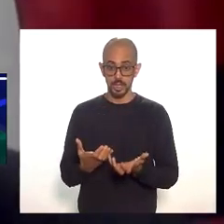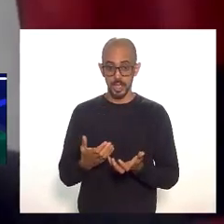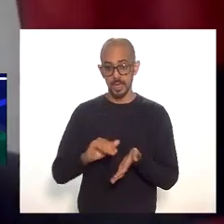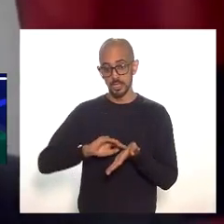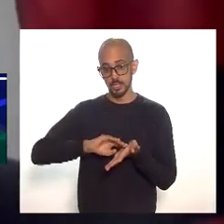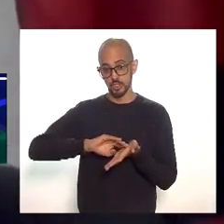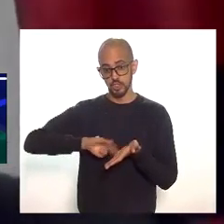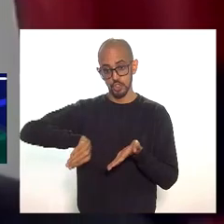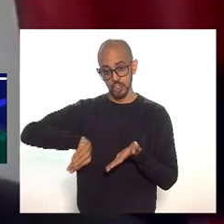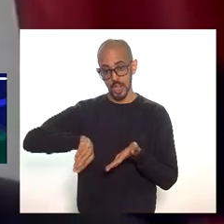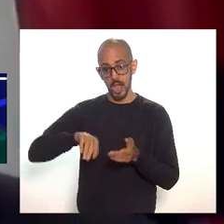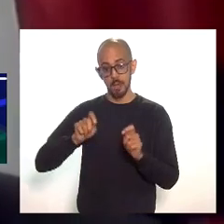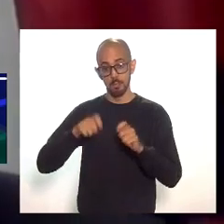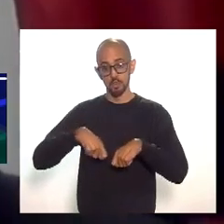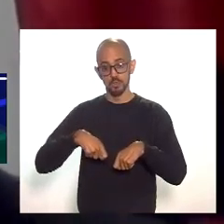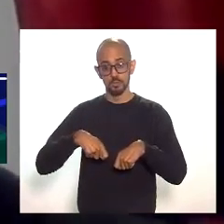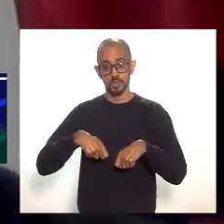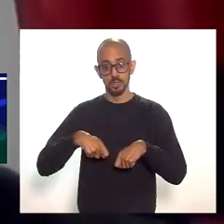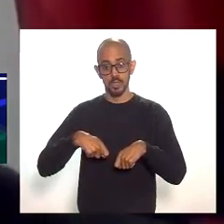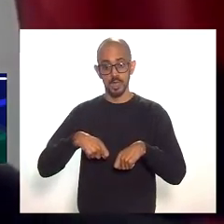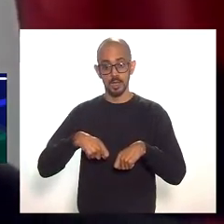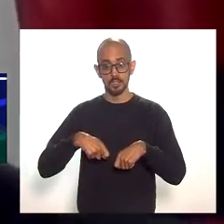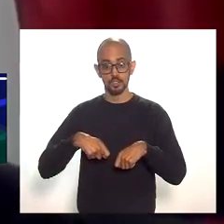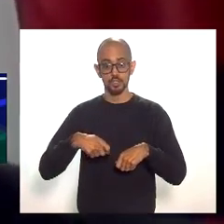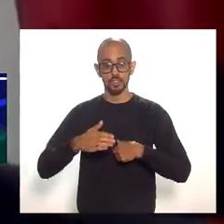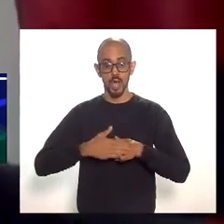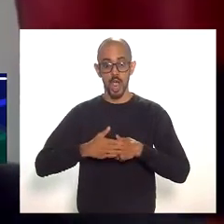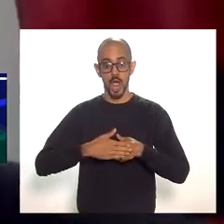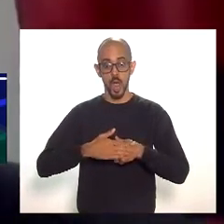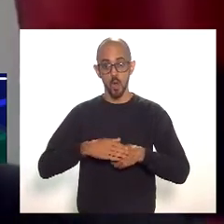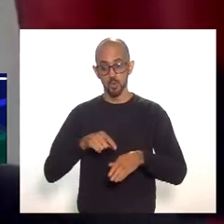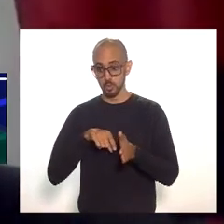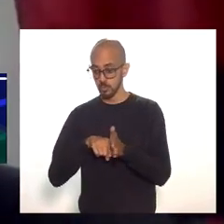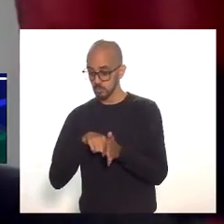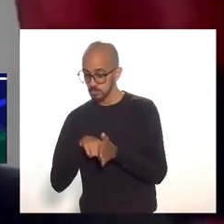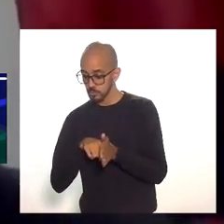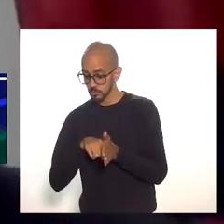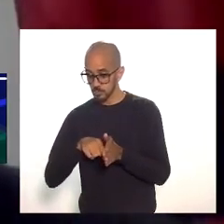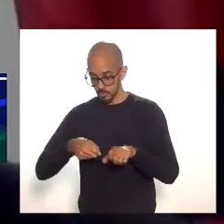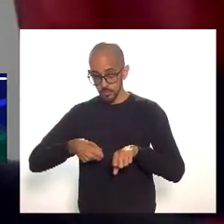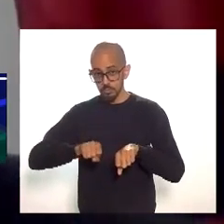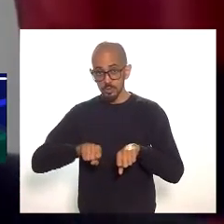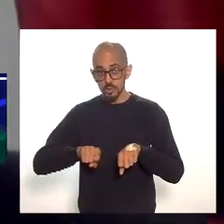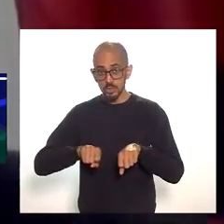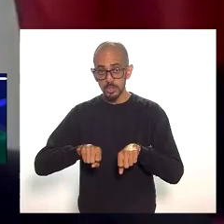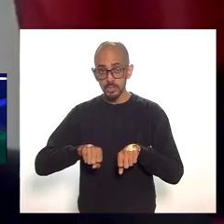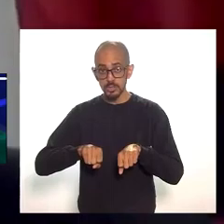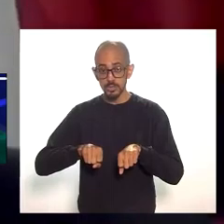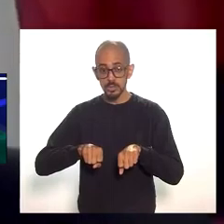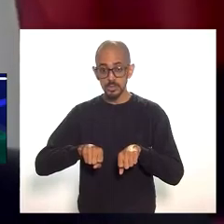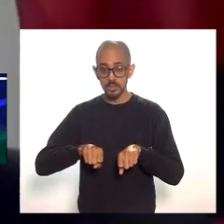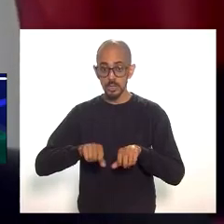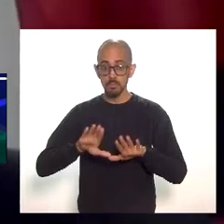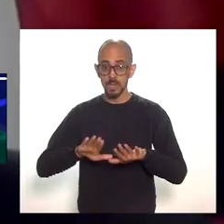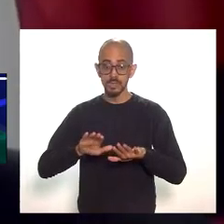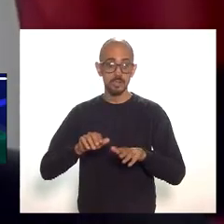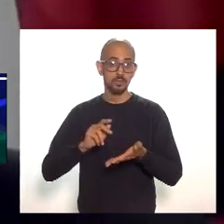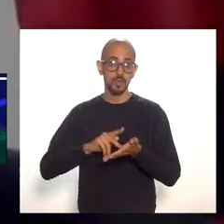excluindo a possibilidade de autovistoria das motocicletas, que nada altera